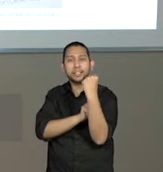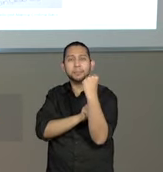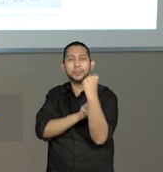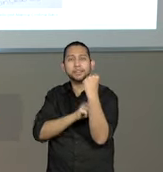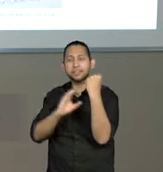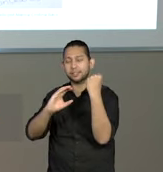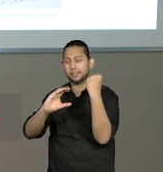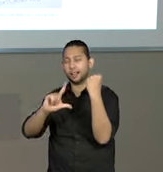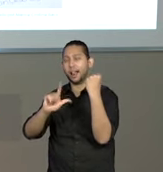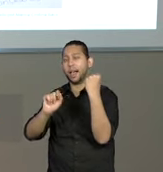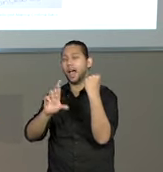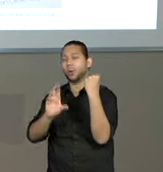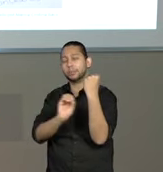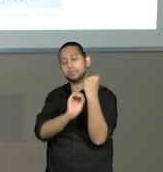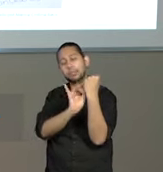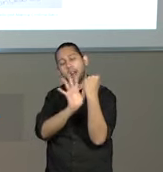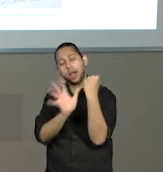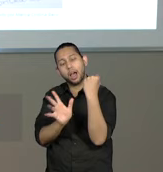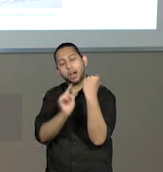mais